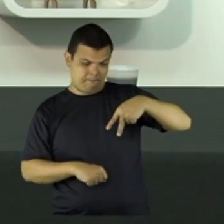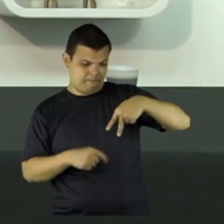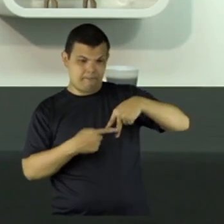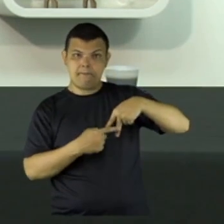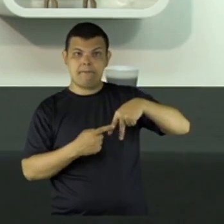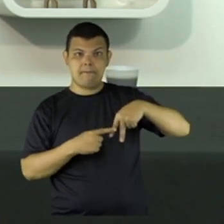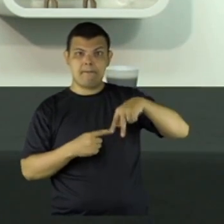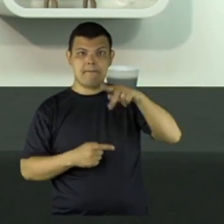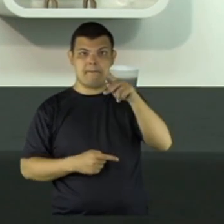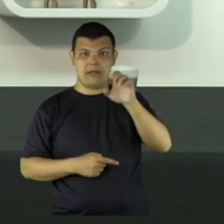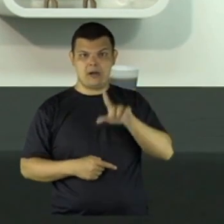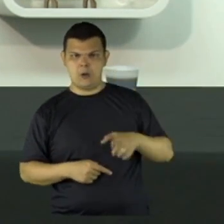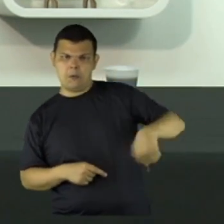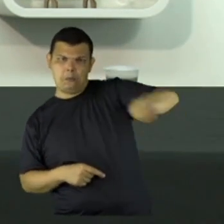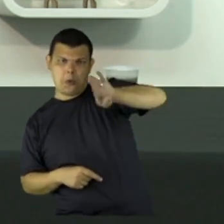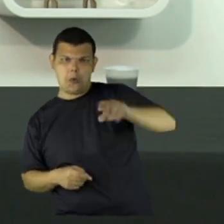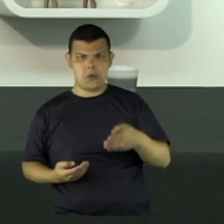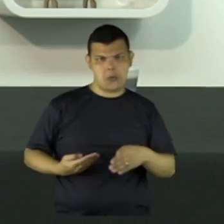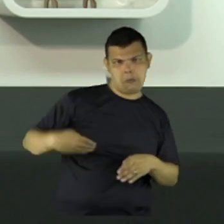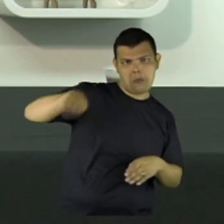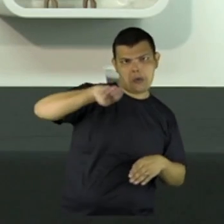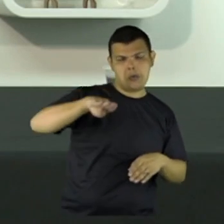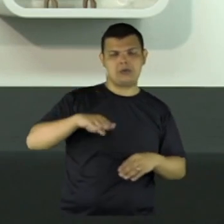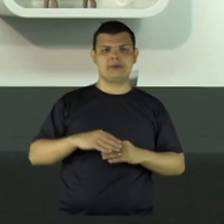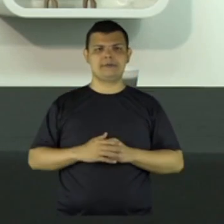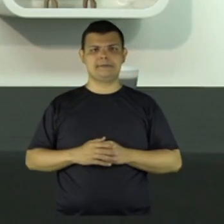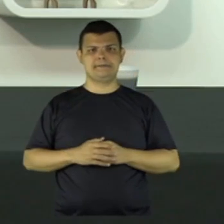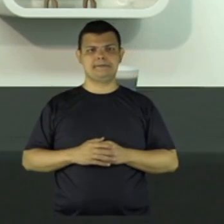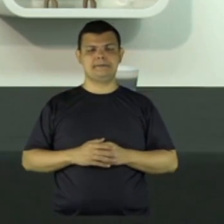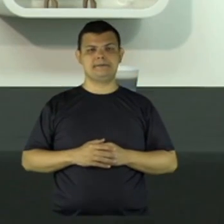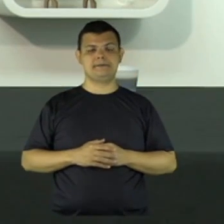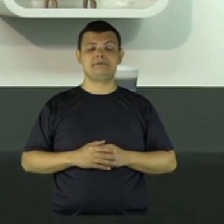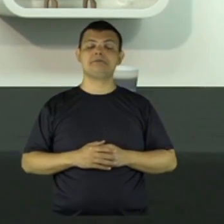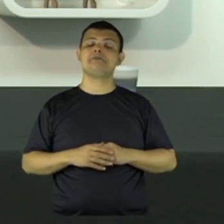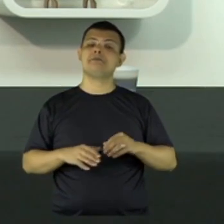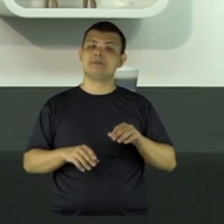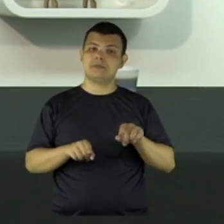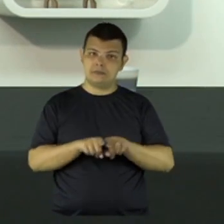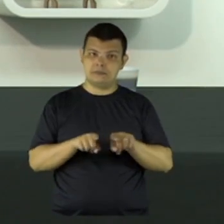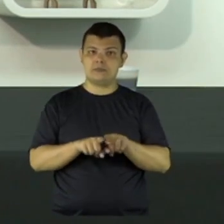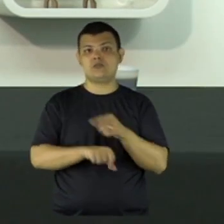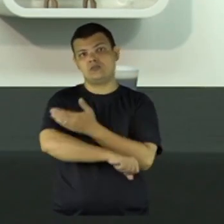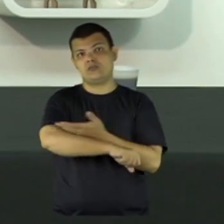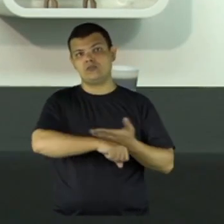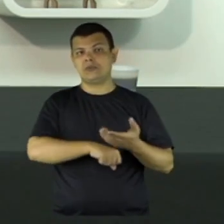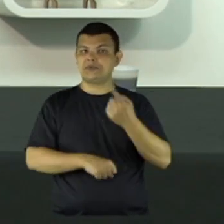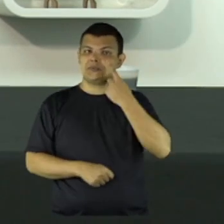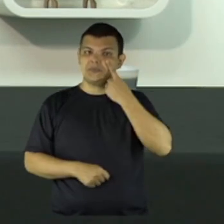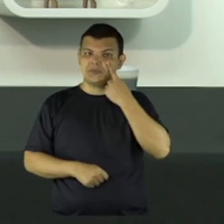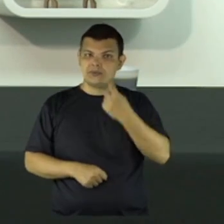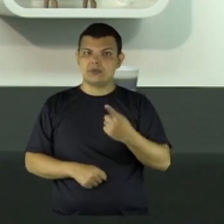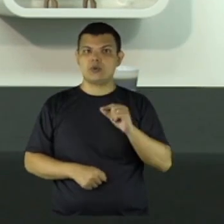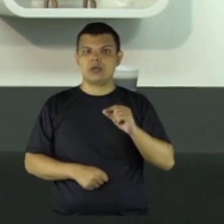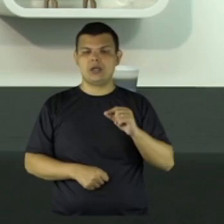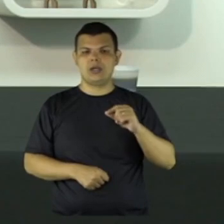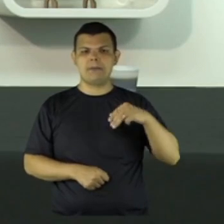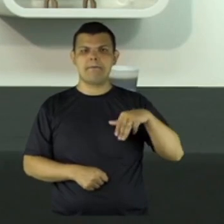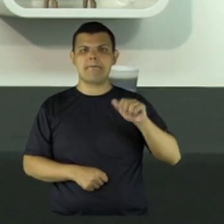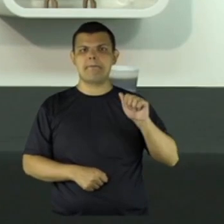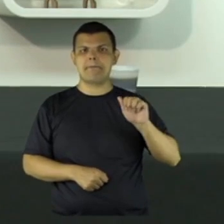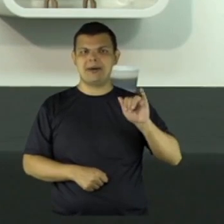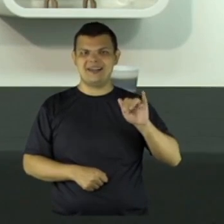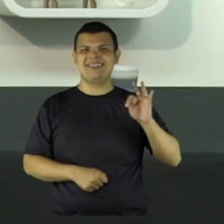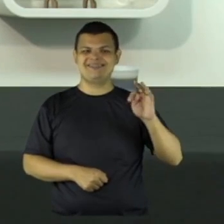pernas, os chutes, certo? E a gente costuma ver, por exemplo, a gente tem um Muay Thai, por exemplo, é um